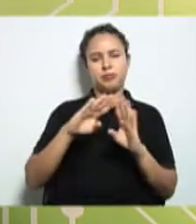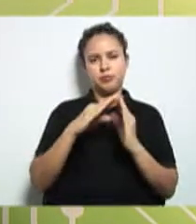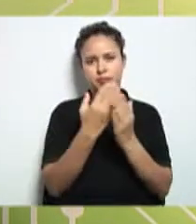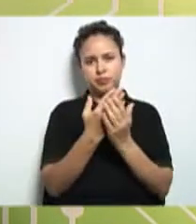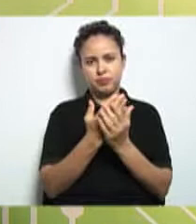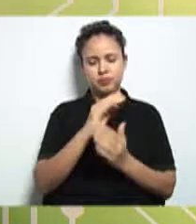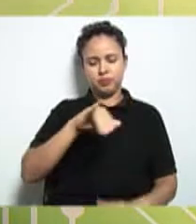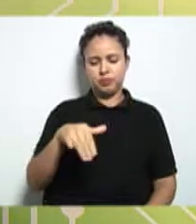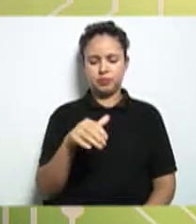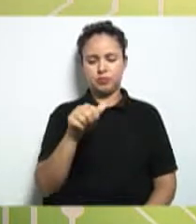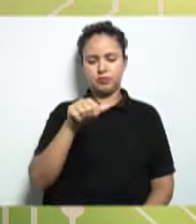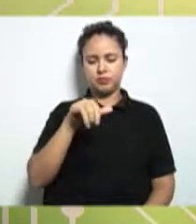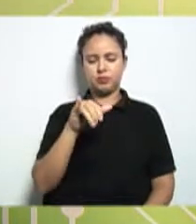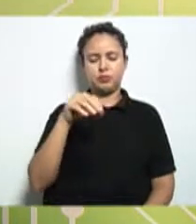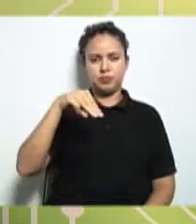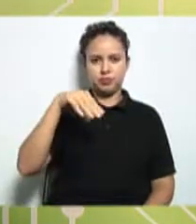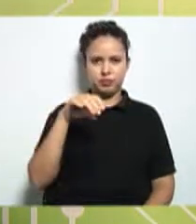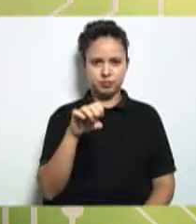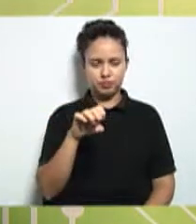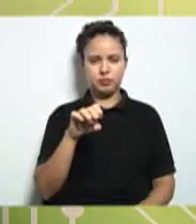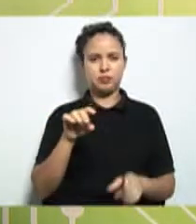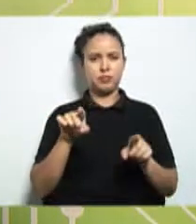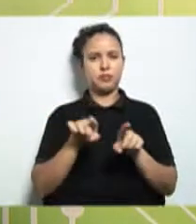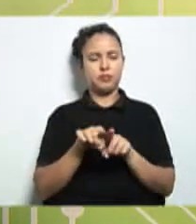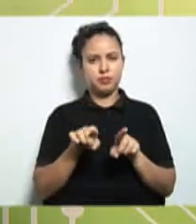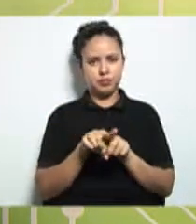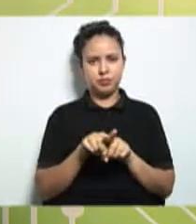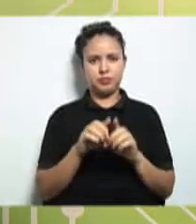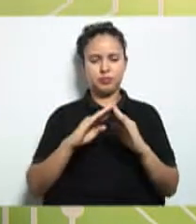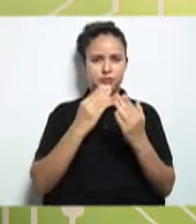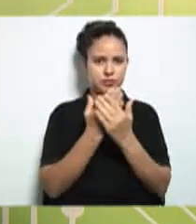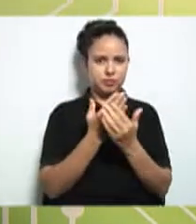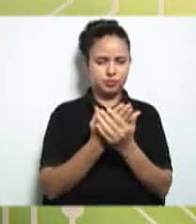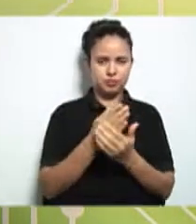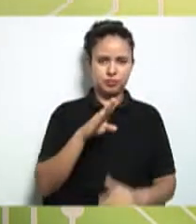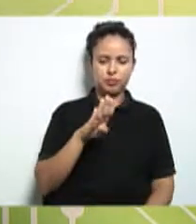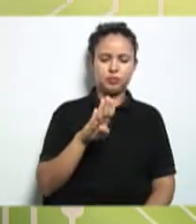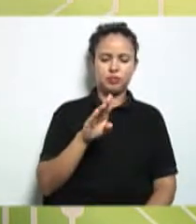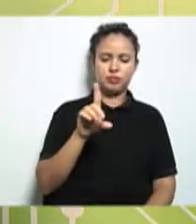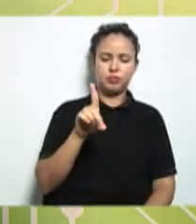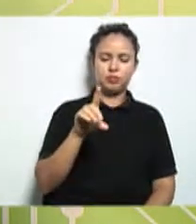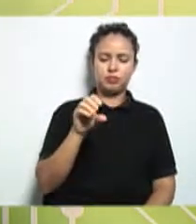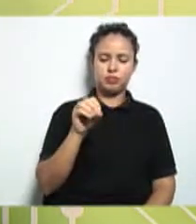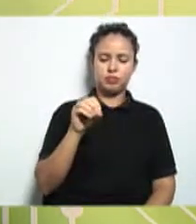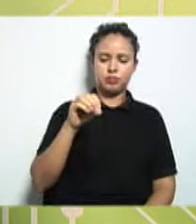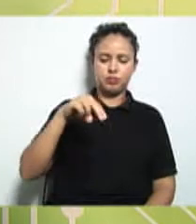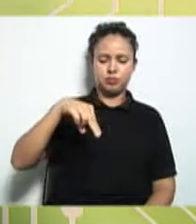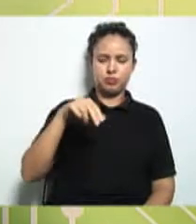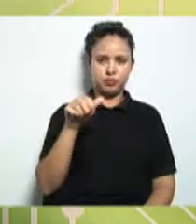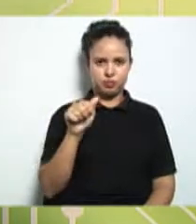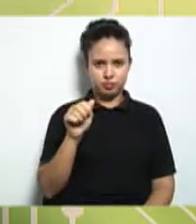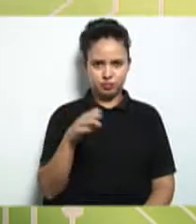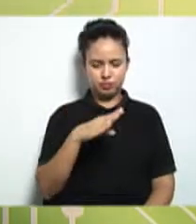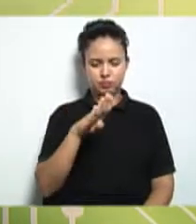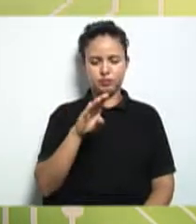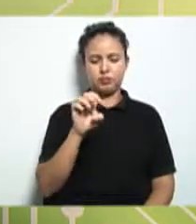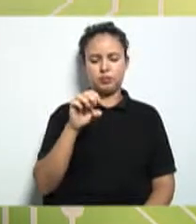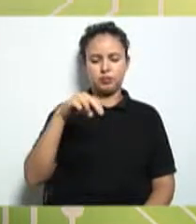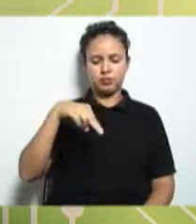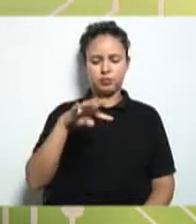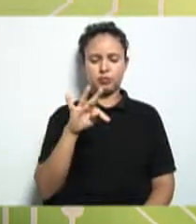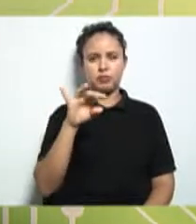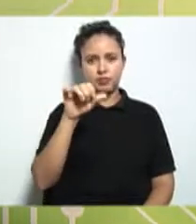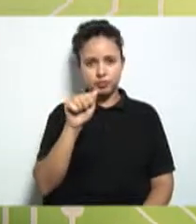Peixoto, Paulo Freire em Itapuã, Dona Benta, Cleberson Dias, JK em Santa Luzia